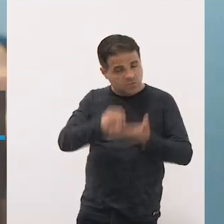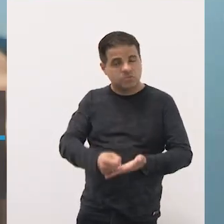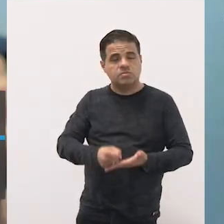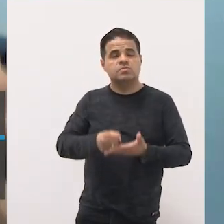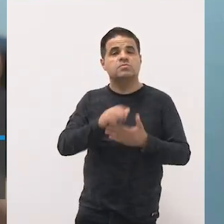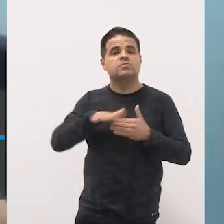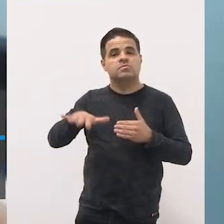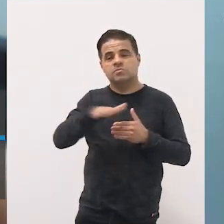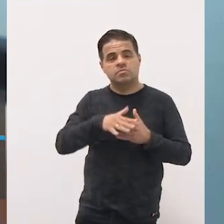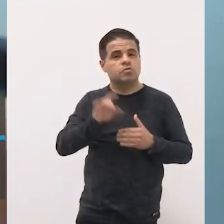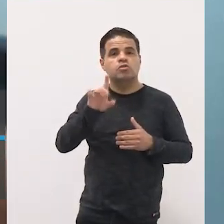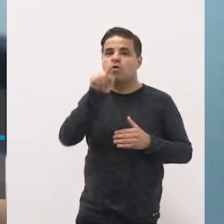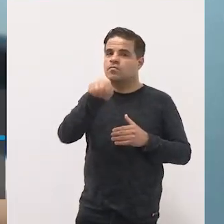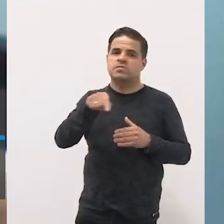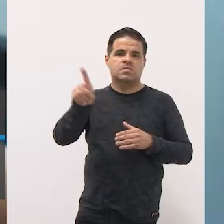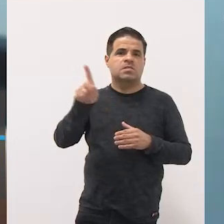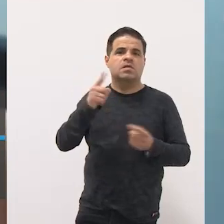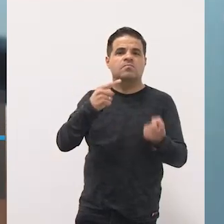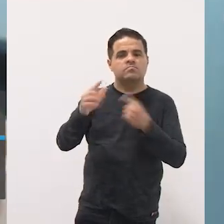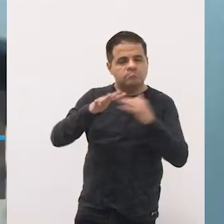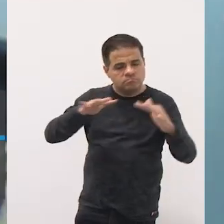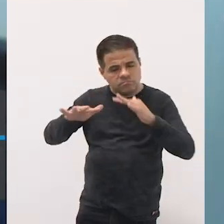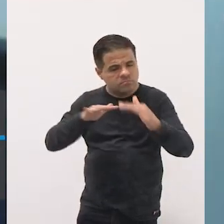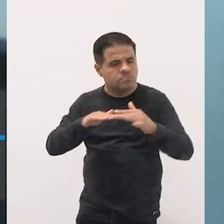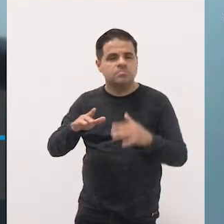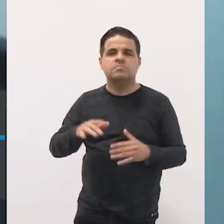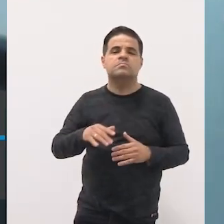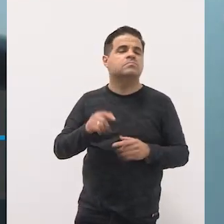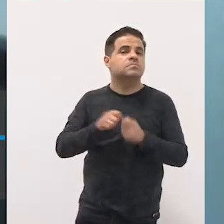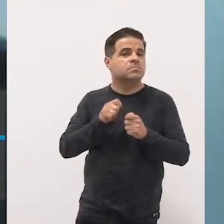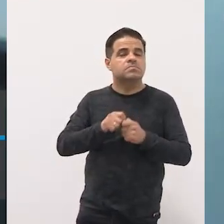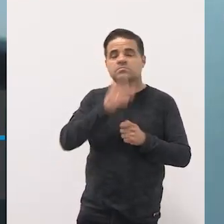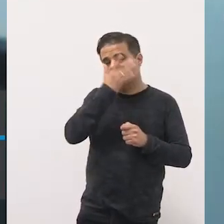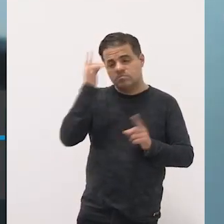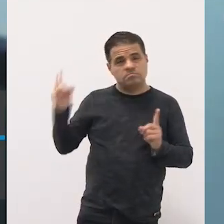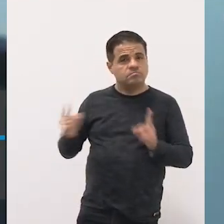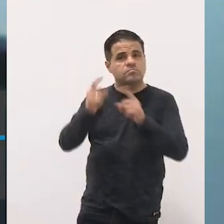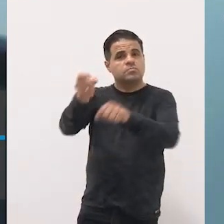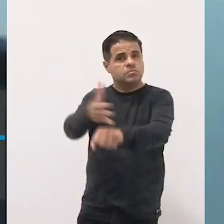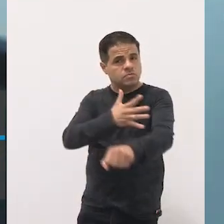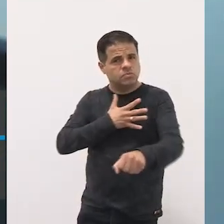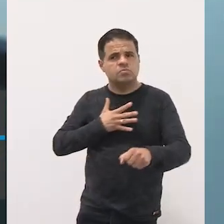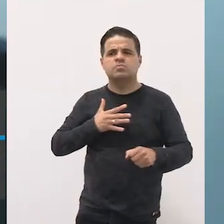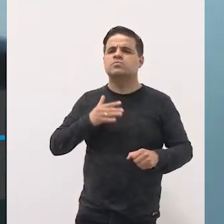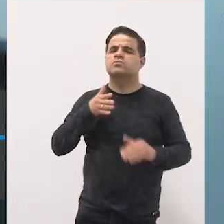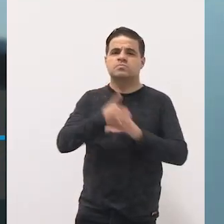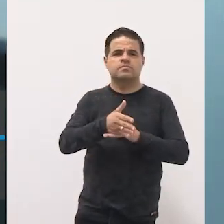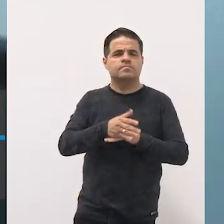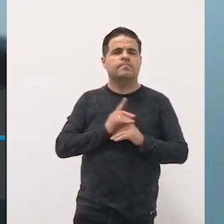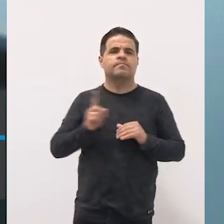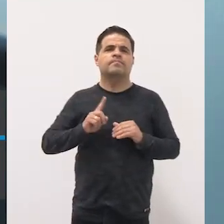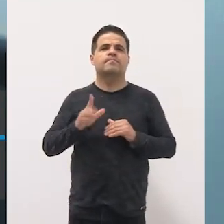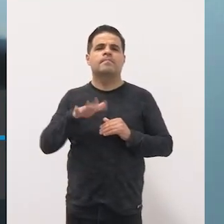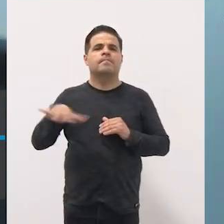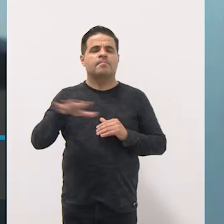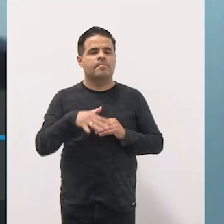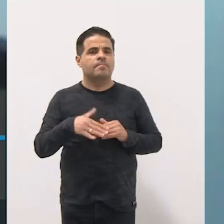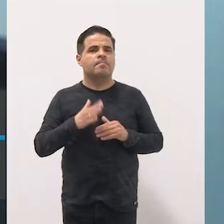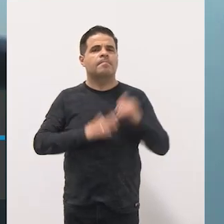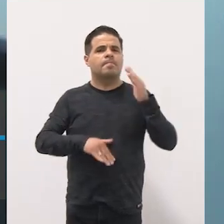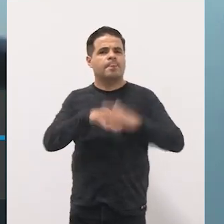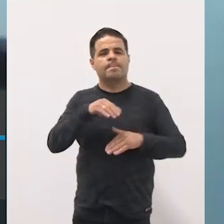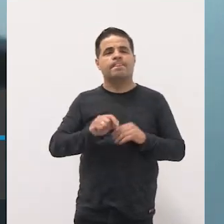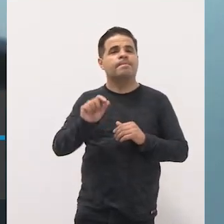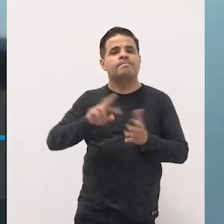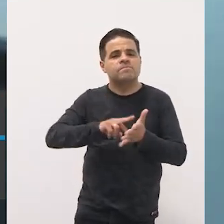ir. Então, não é só você mobilizar, não é só fazer a pessoa se emocionar, a pessoa também estar feliz, falar o que